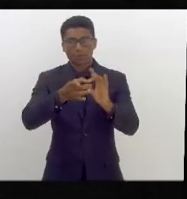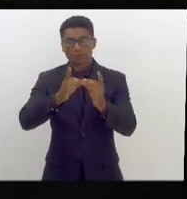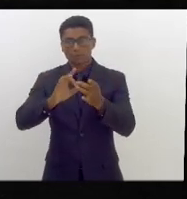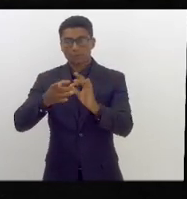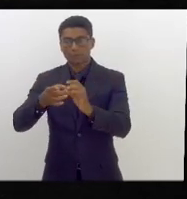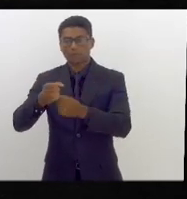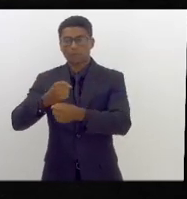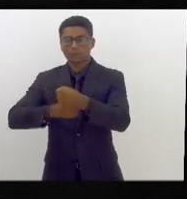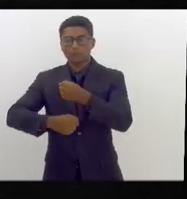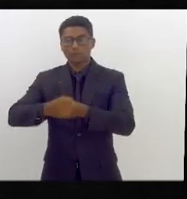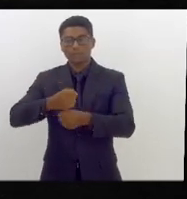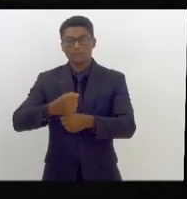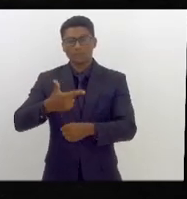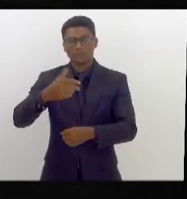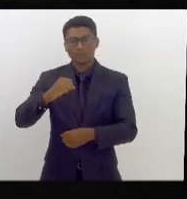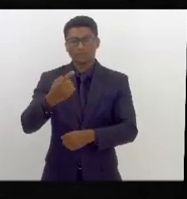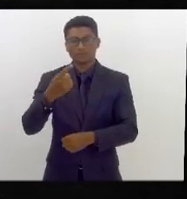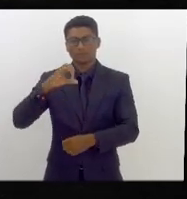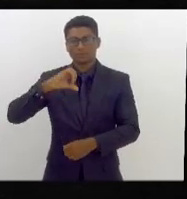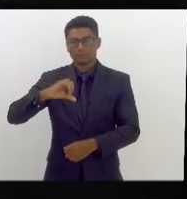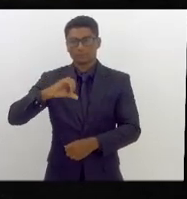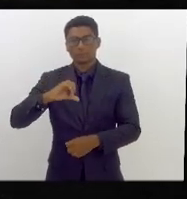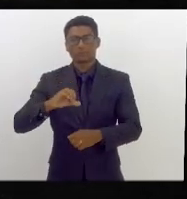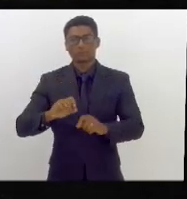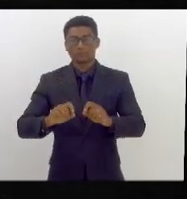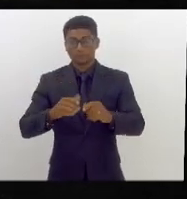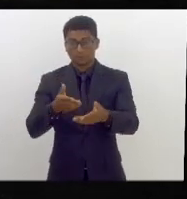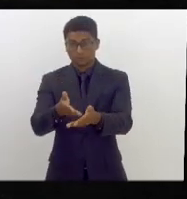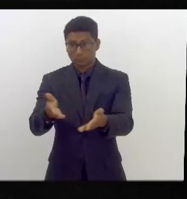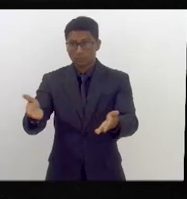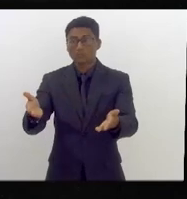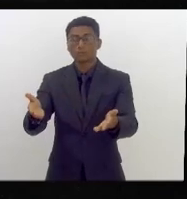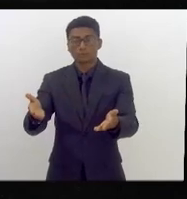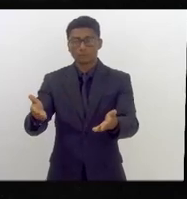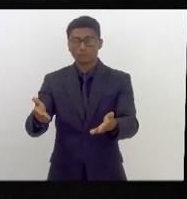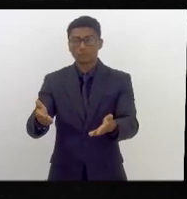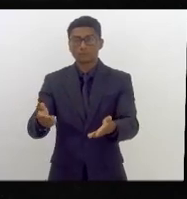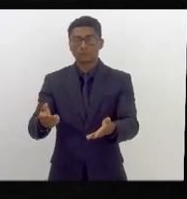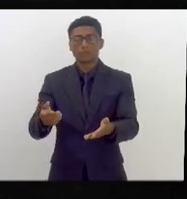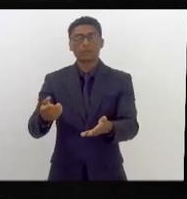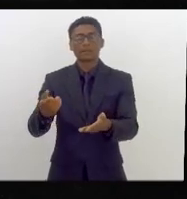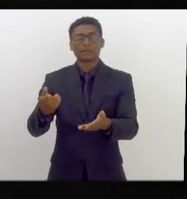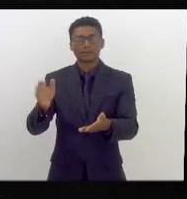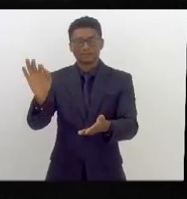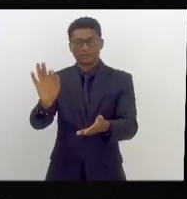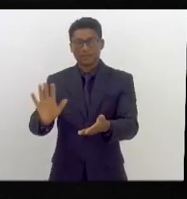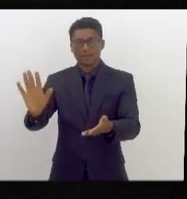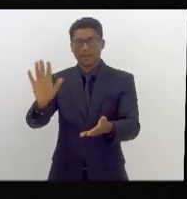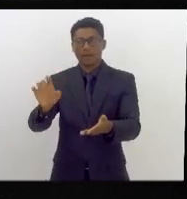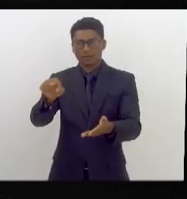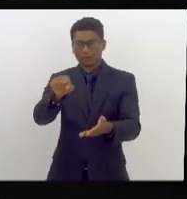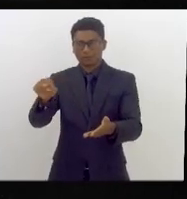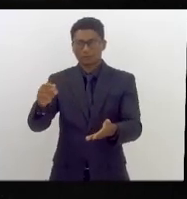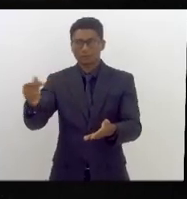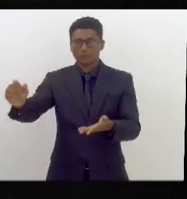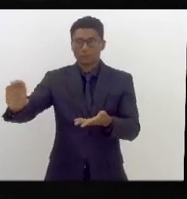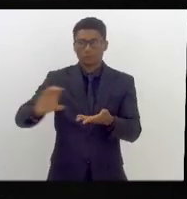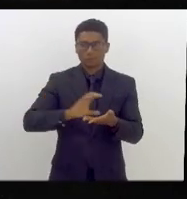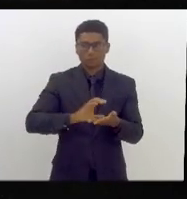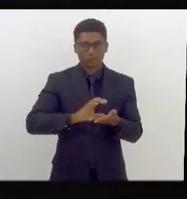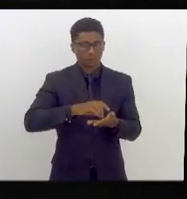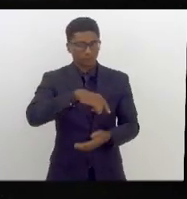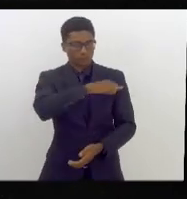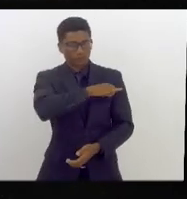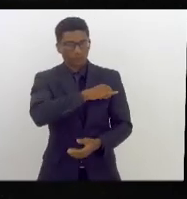2019, o que levou, né, o Tesouro Nacional a dar garantia ao Rio de Janeiro para a